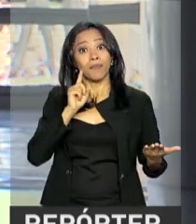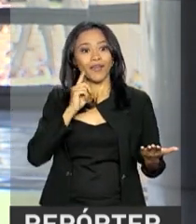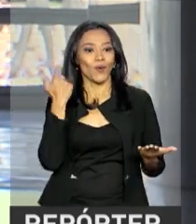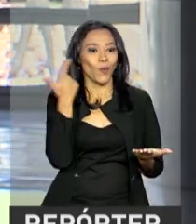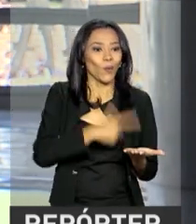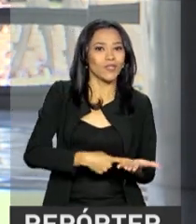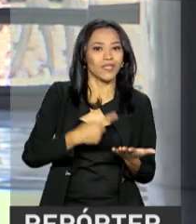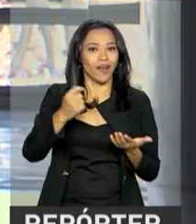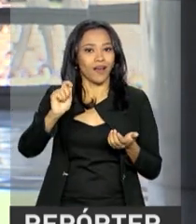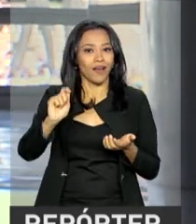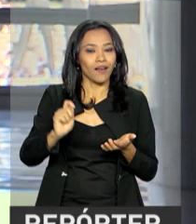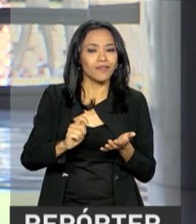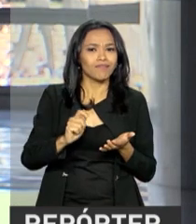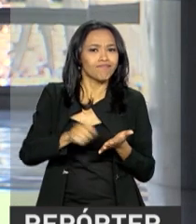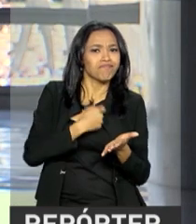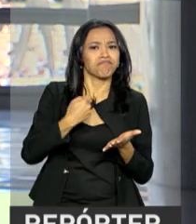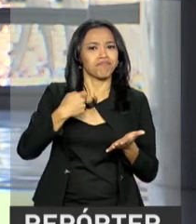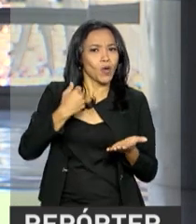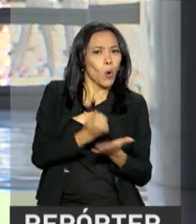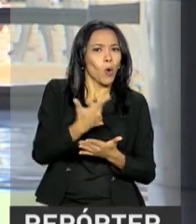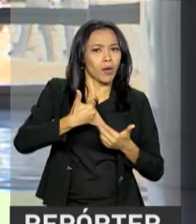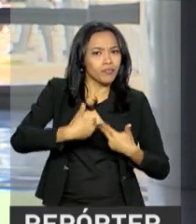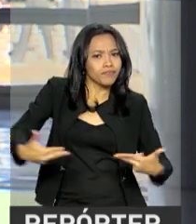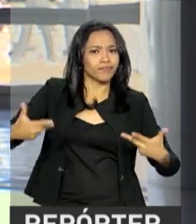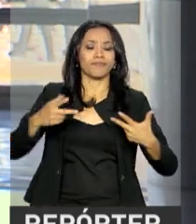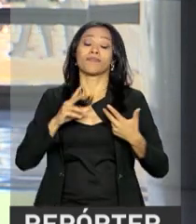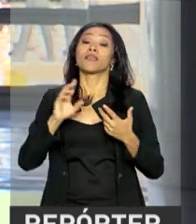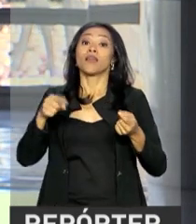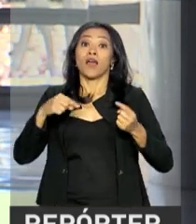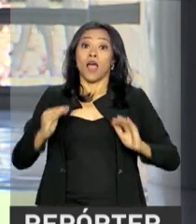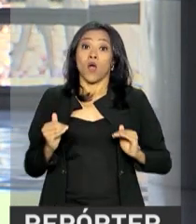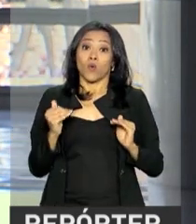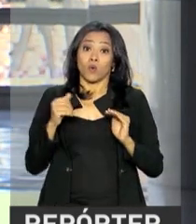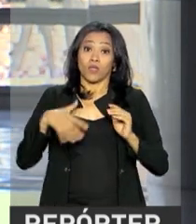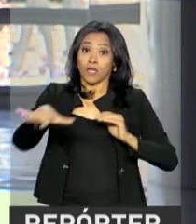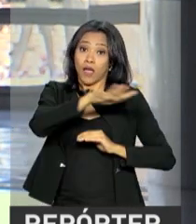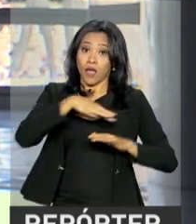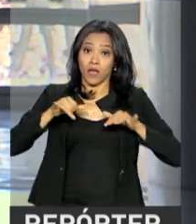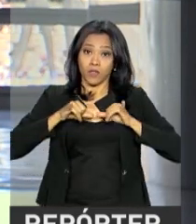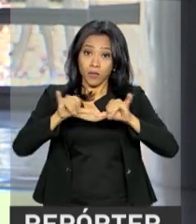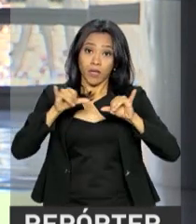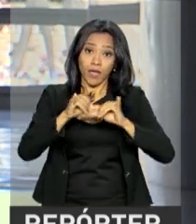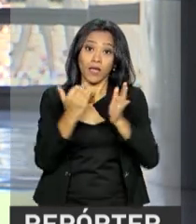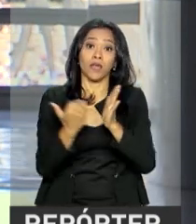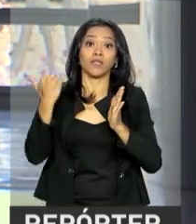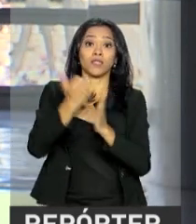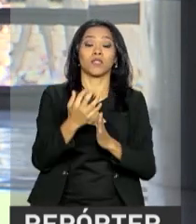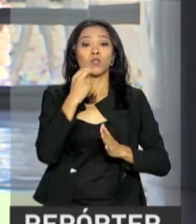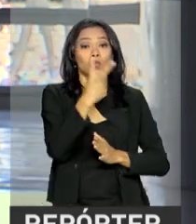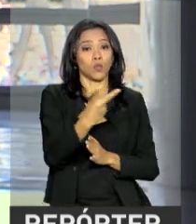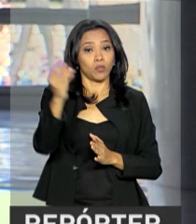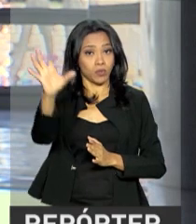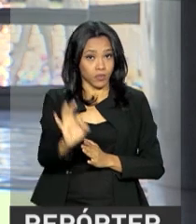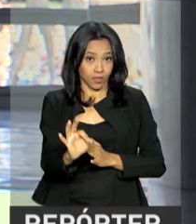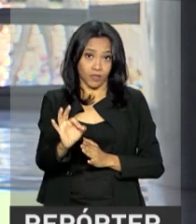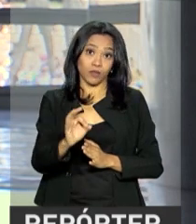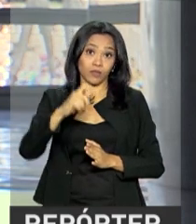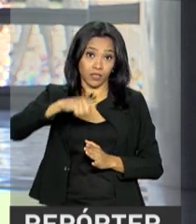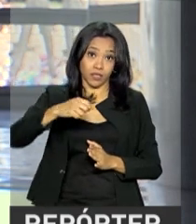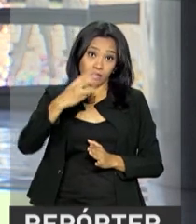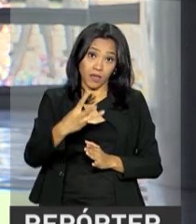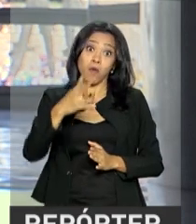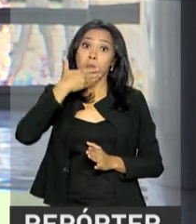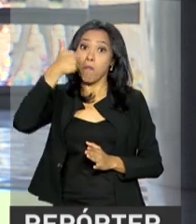negócios os supermercados cresceram mais de 2 por cento no primeiro trimestre deste ano o que foi o melhor resultado